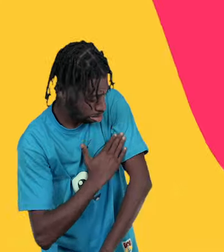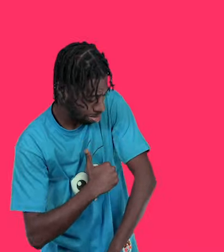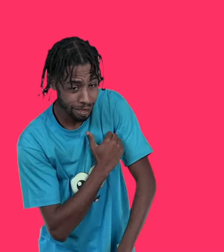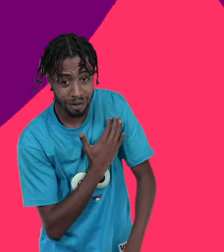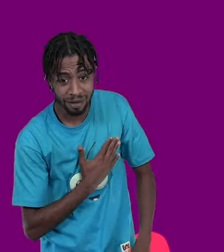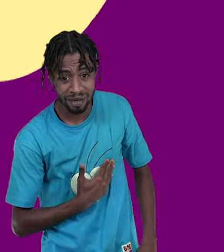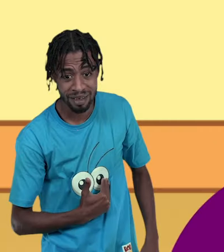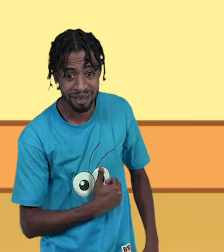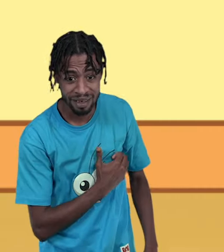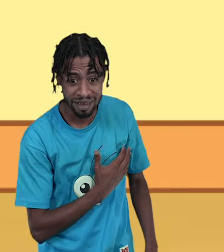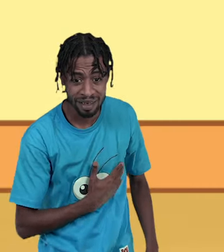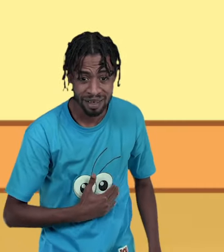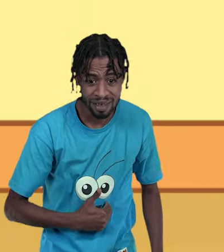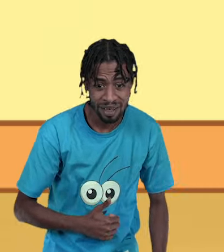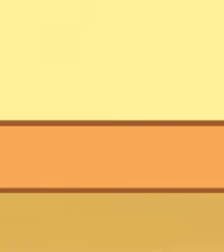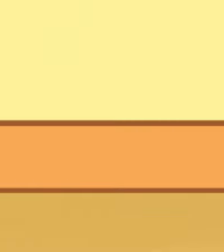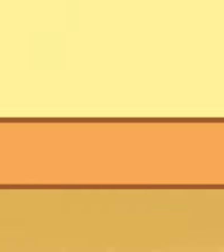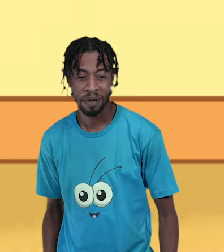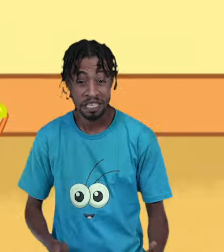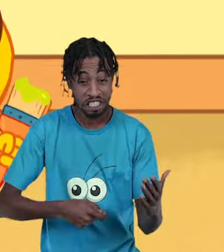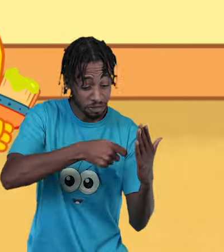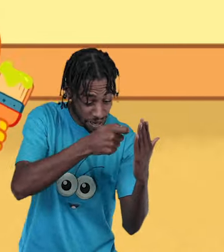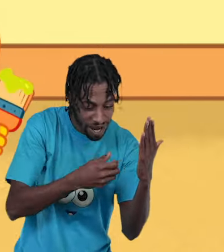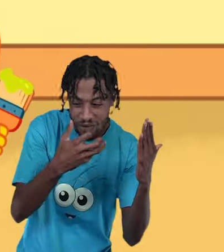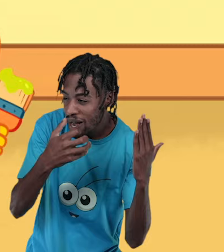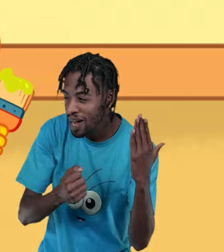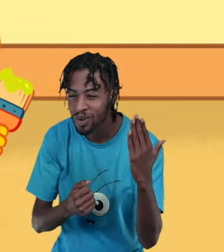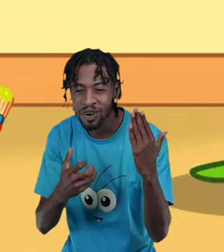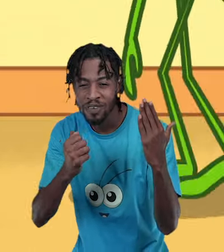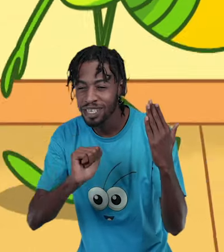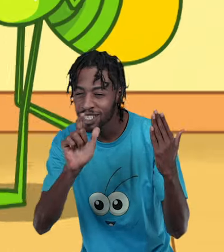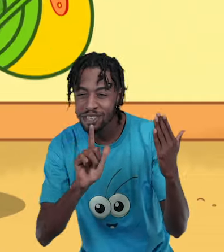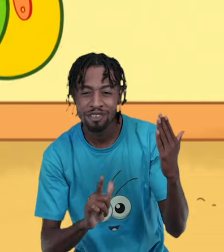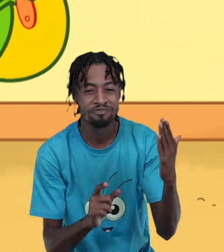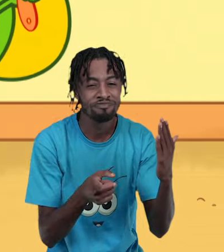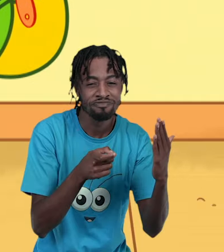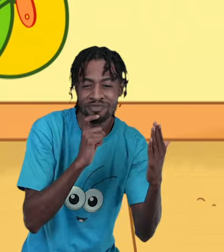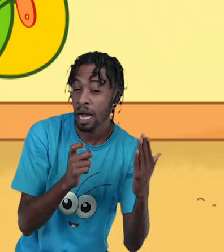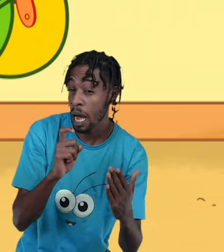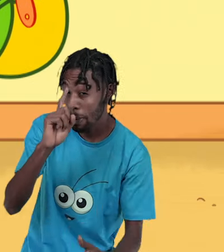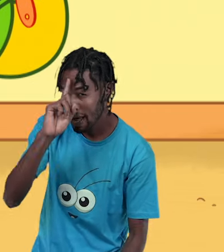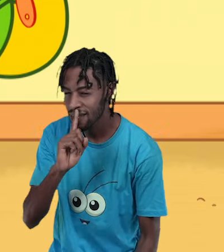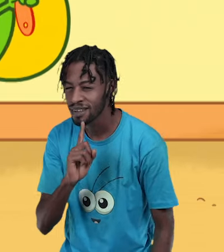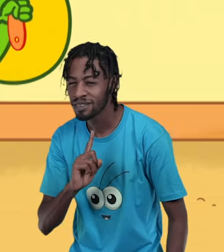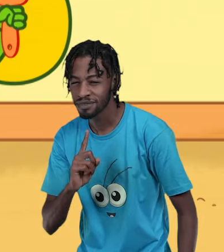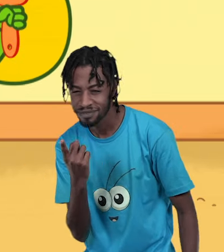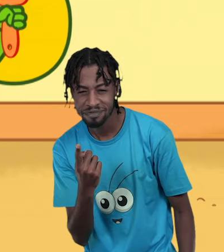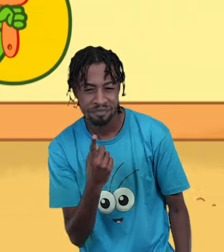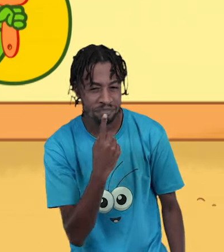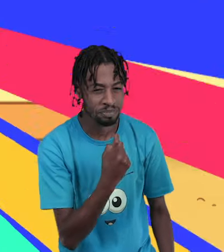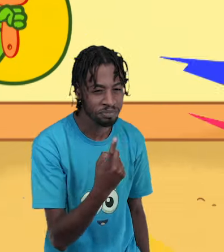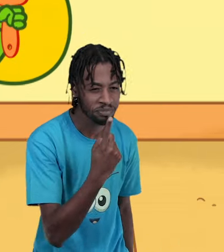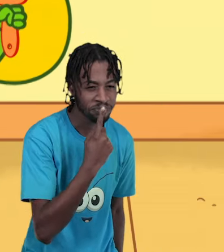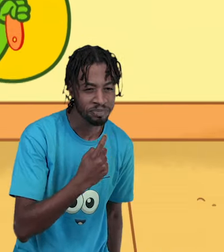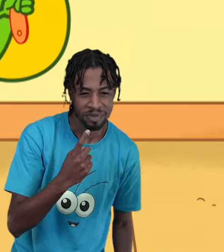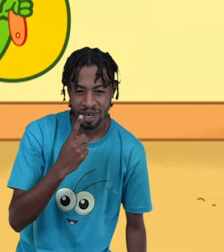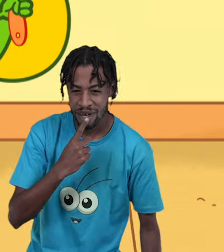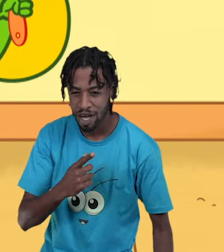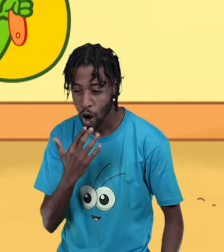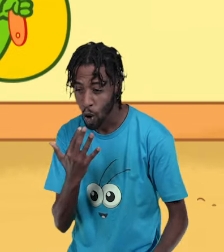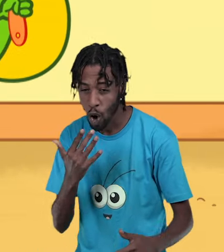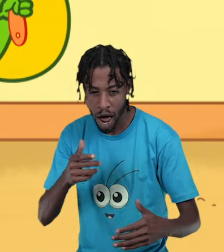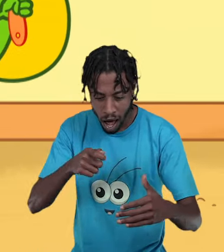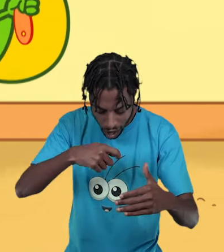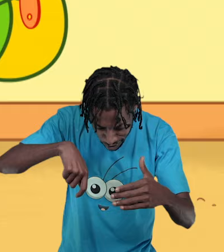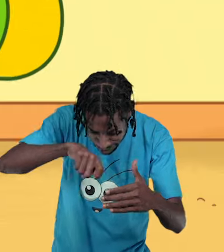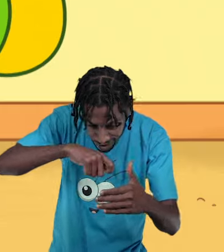ficar Pinte de branco, azul, verdinho De amarelo, vermelhinho Junte as cores